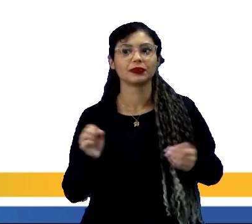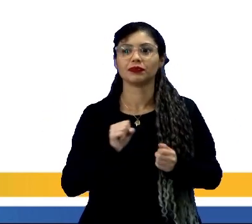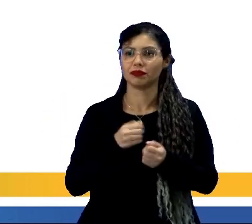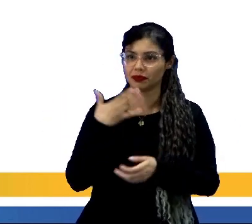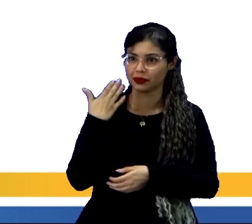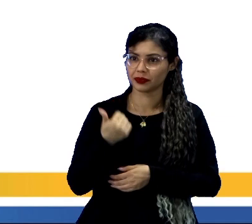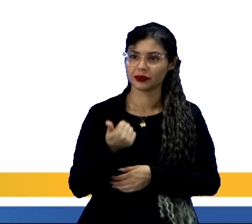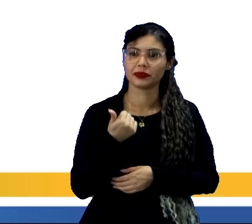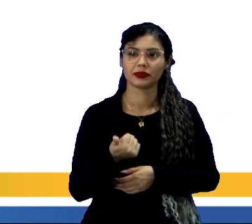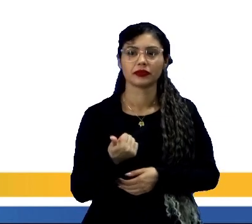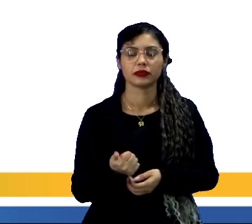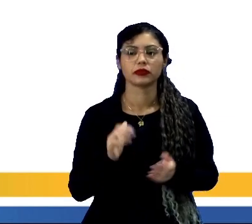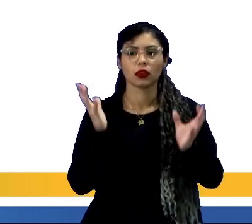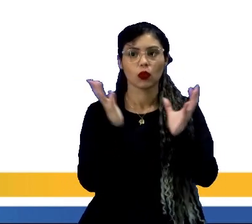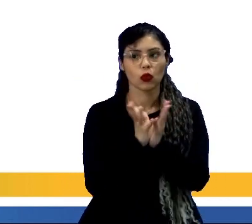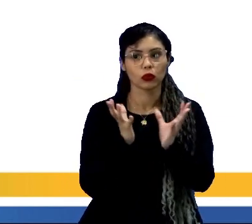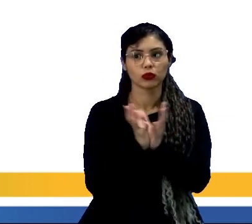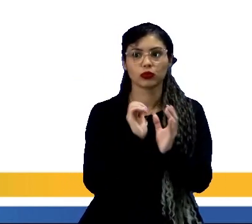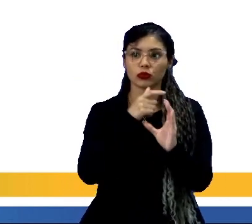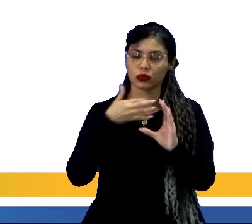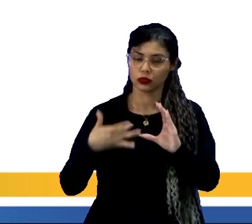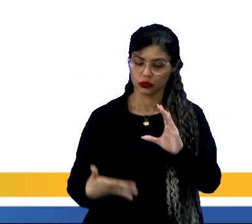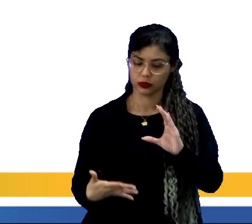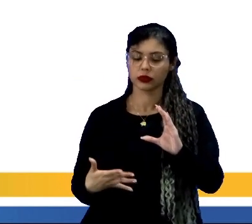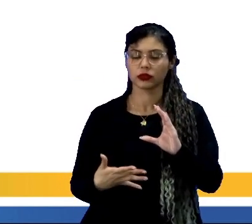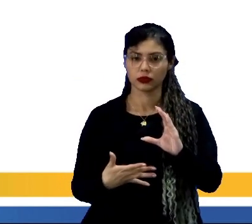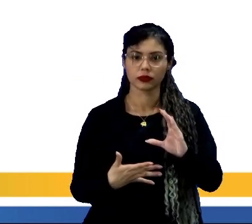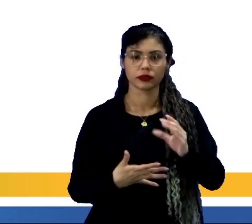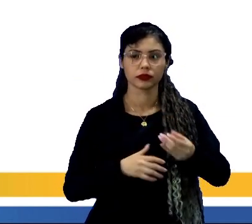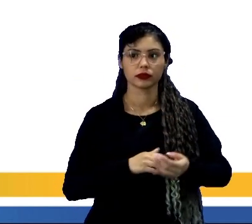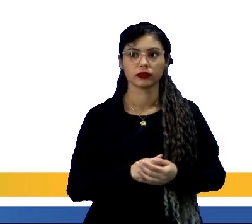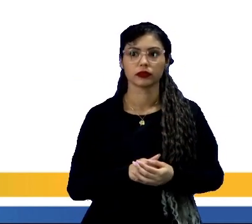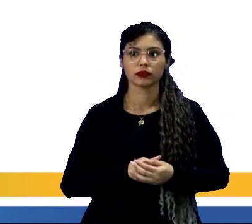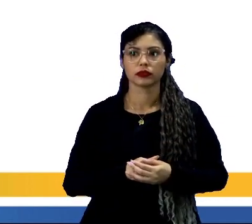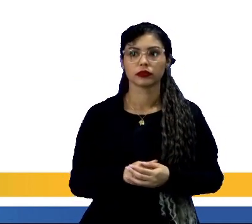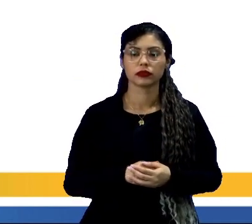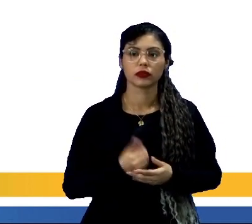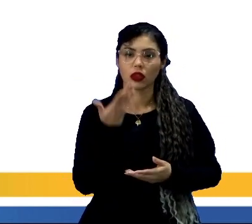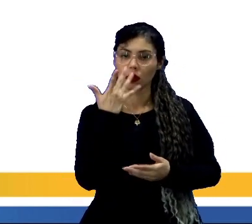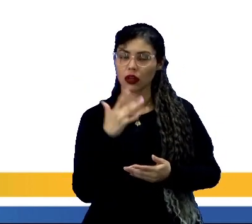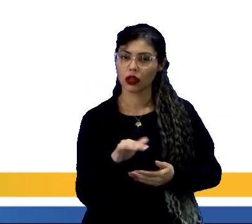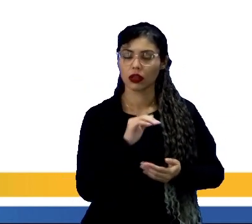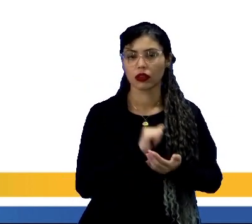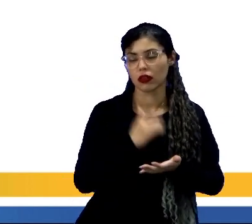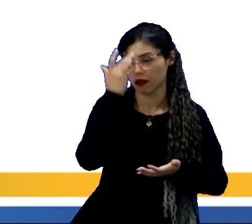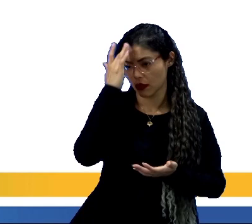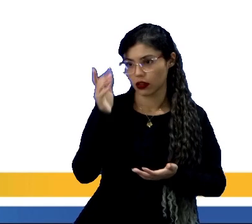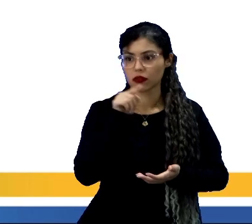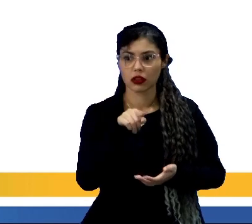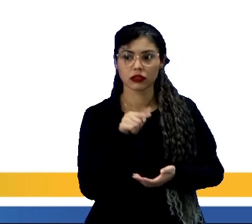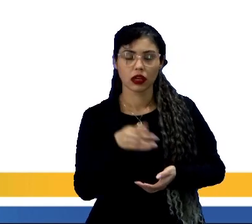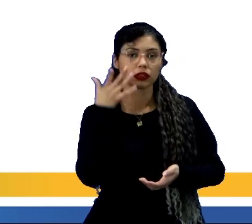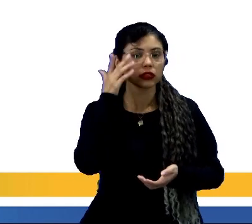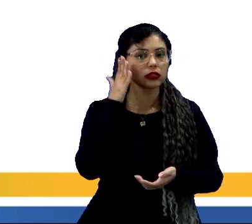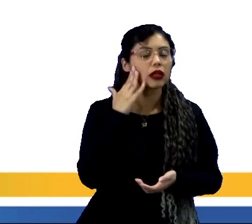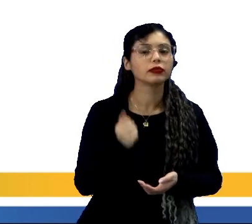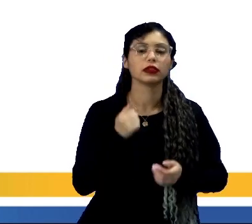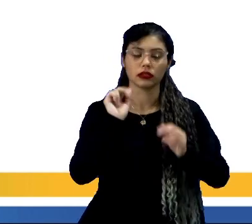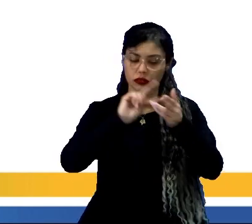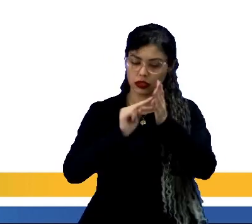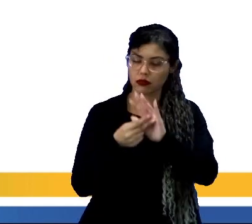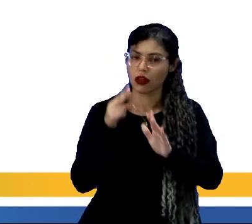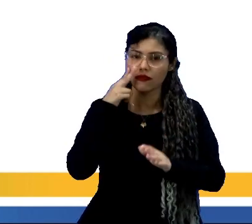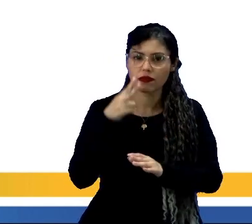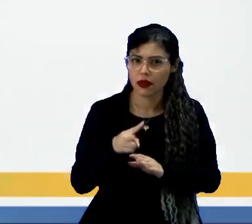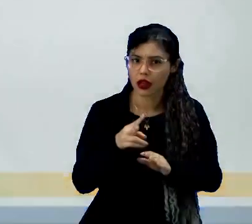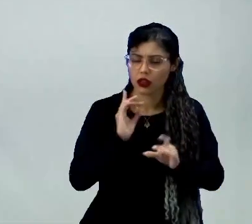Muito bem, ó, está se referindo ao conjunto de espécies. Então, crianças, vai ficar fácil você saber identificar, porque a gente